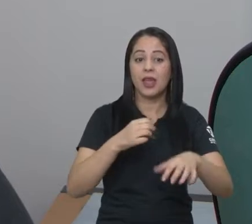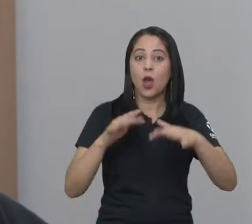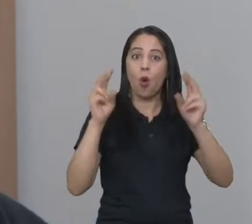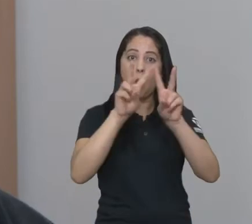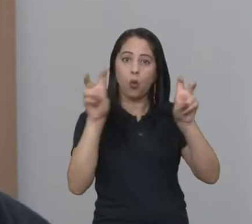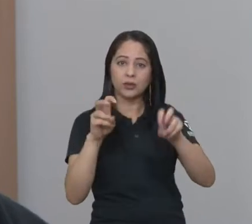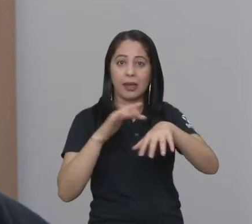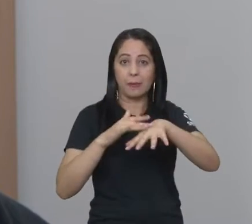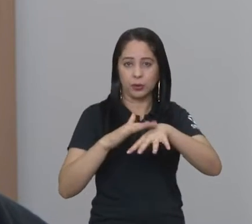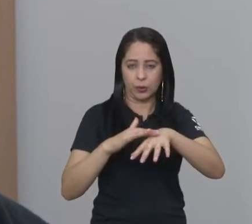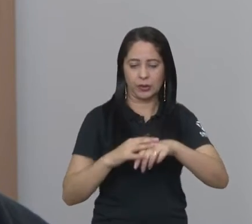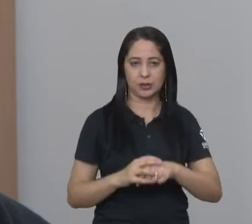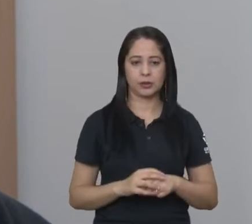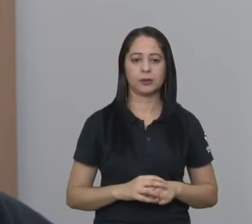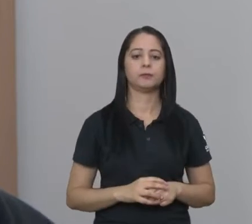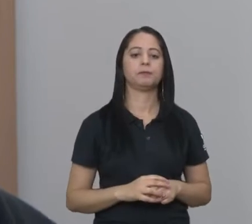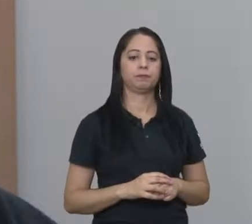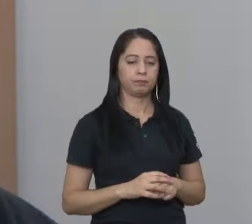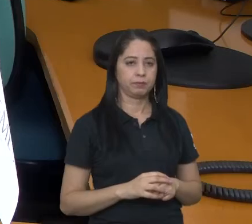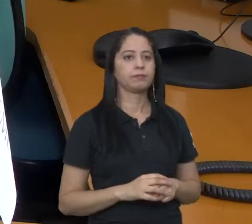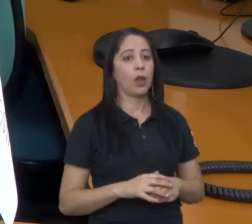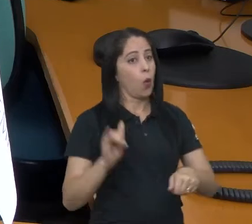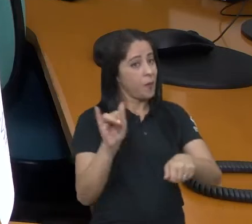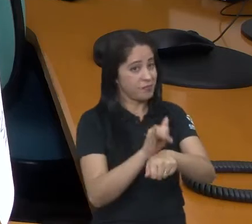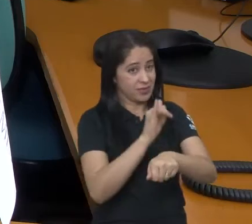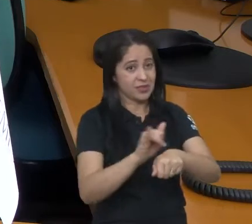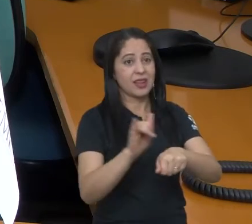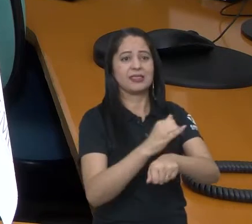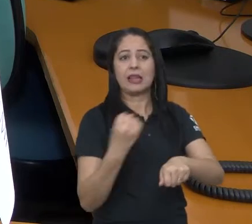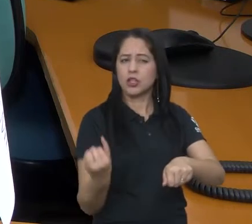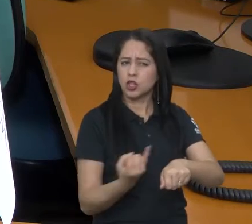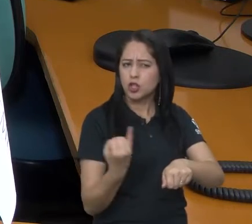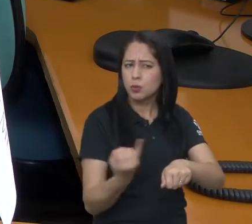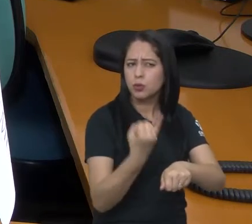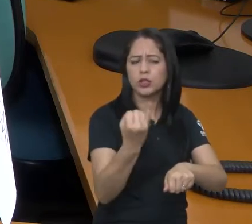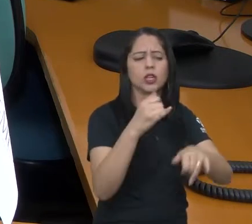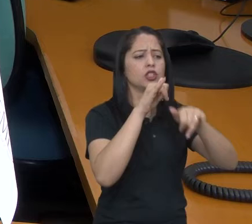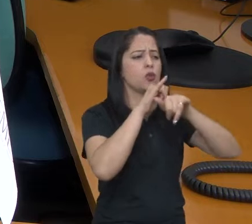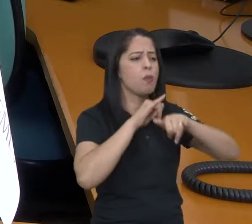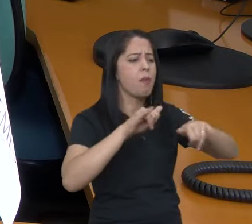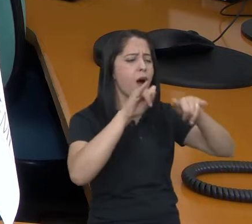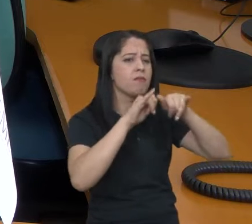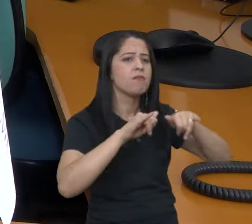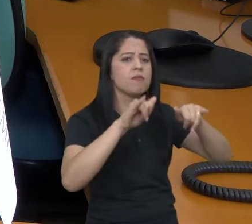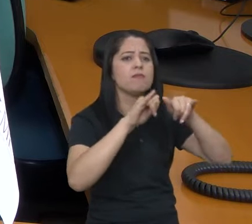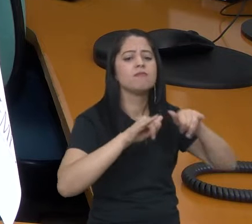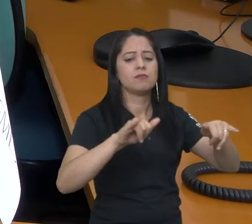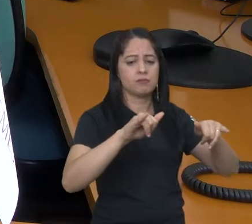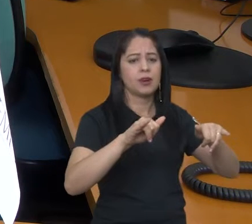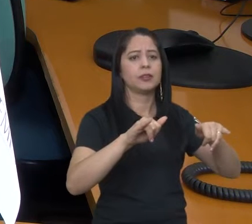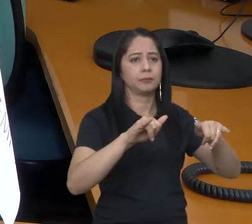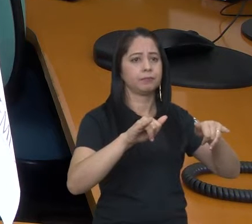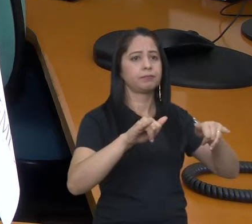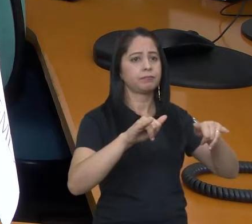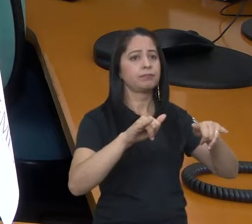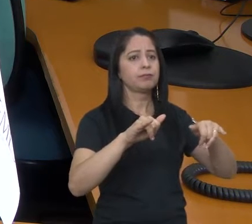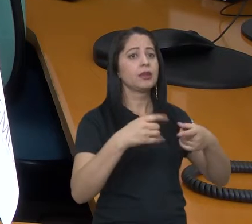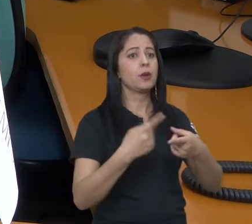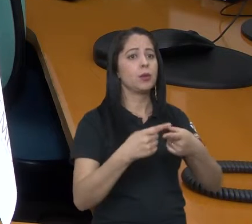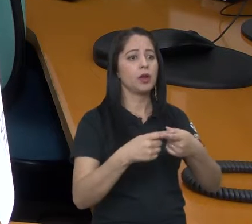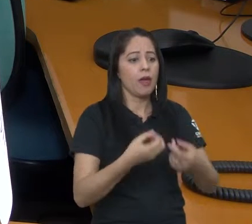aproximadamente 7.000 pessoas no país. Acho que é uma ferramenta, né? Uma ferramenta de divulgação e